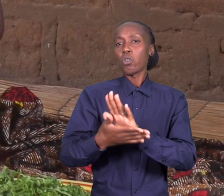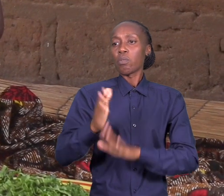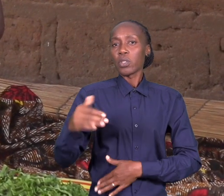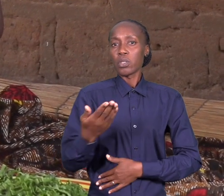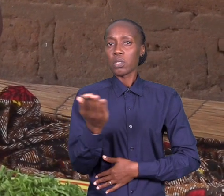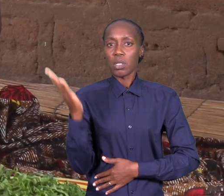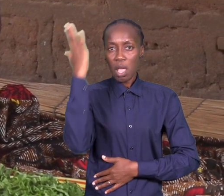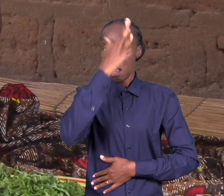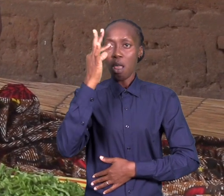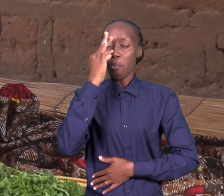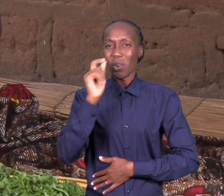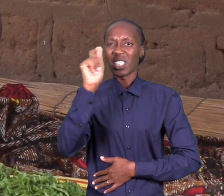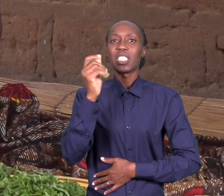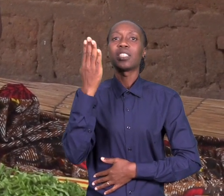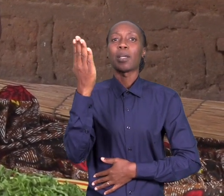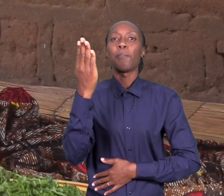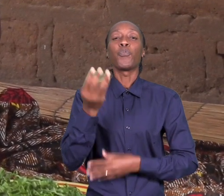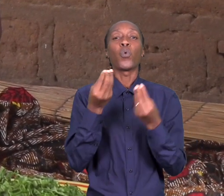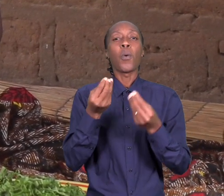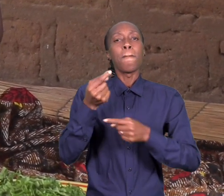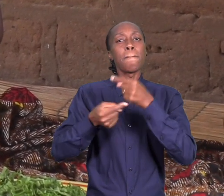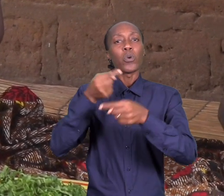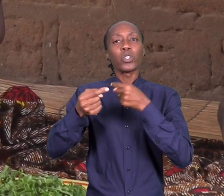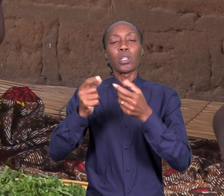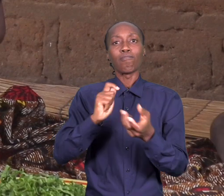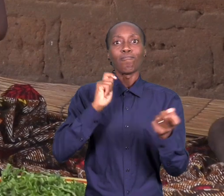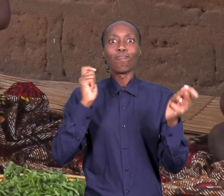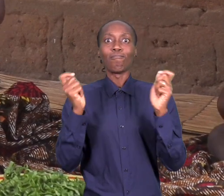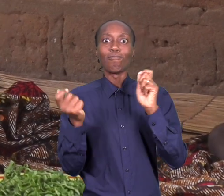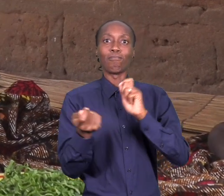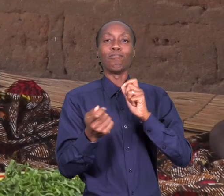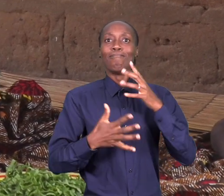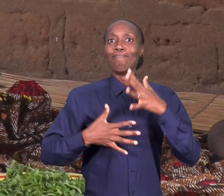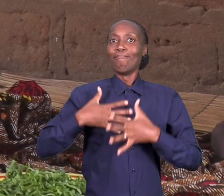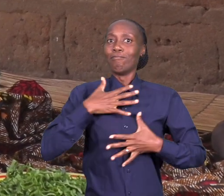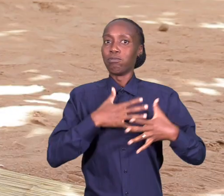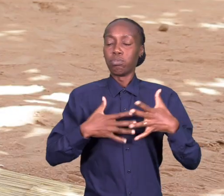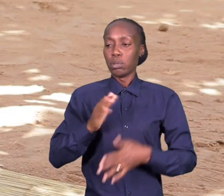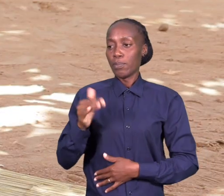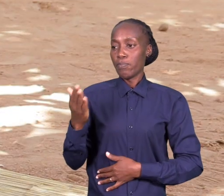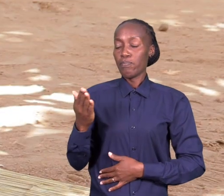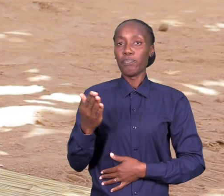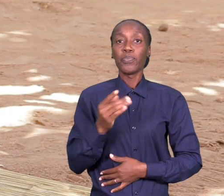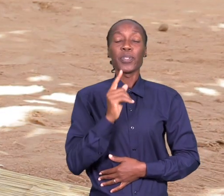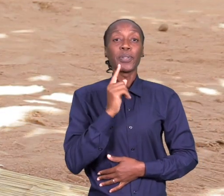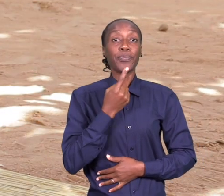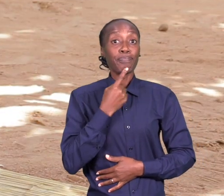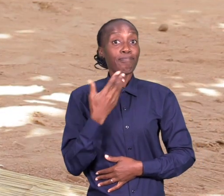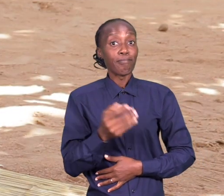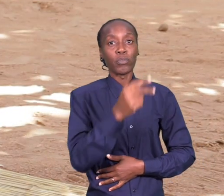às comunidades do distrito de Mekonta através do projeto Transform Nutrition. É projeto